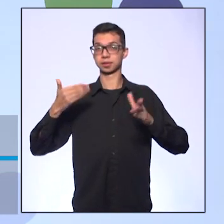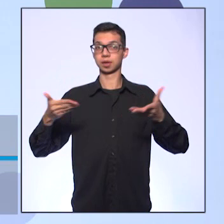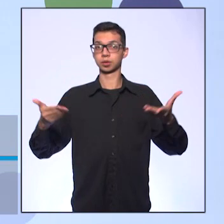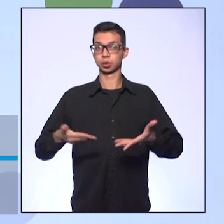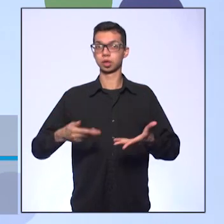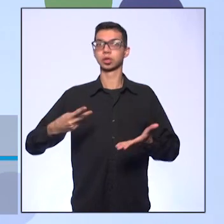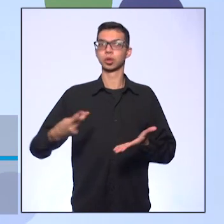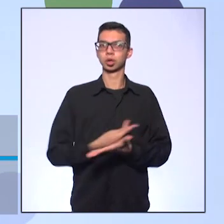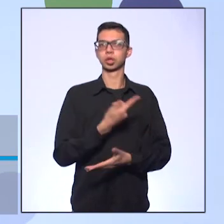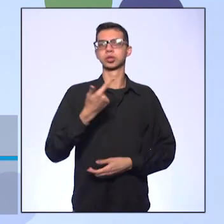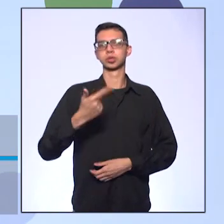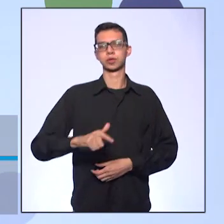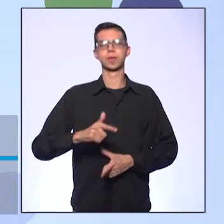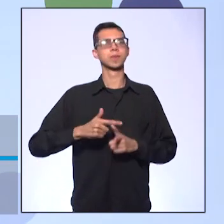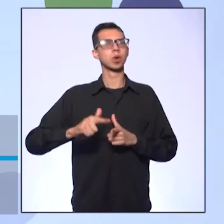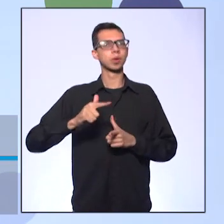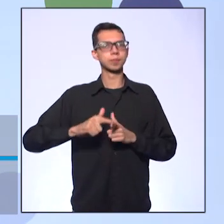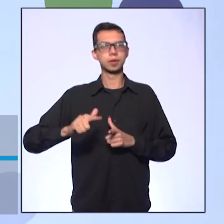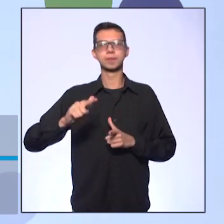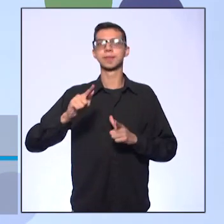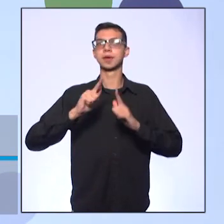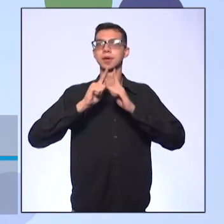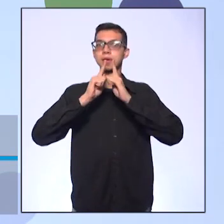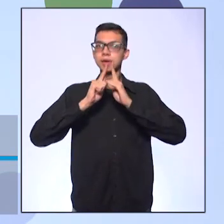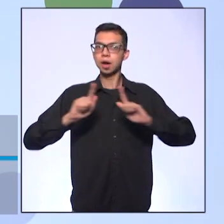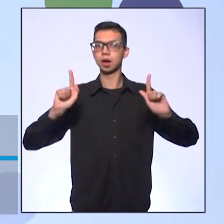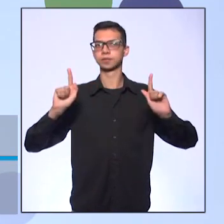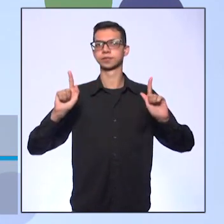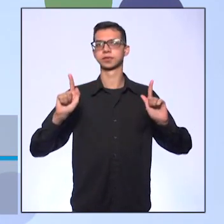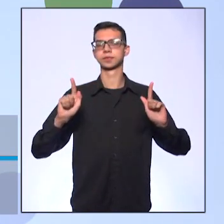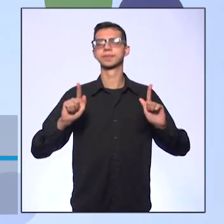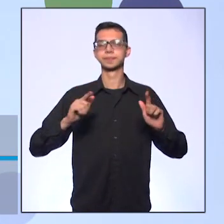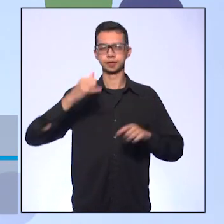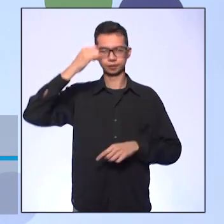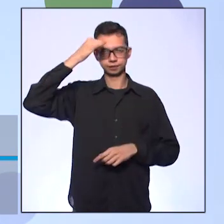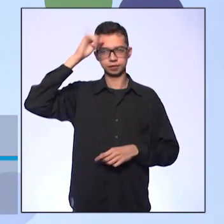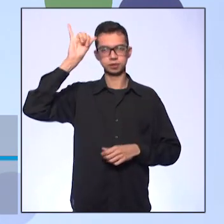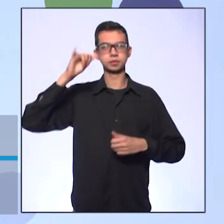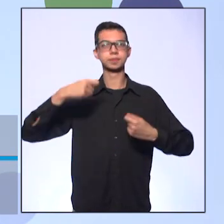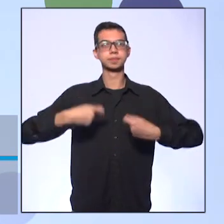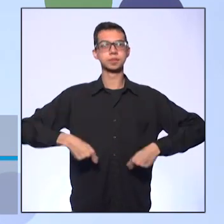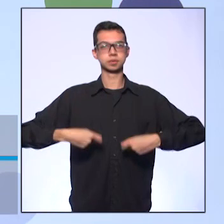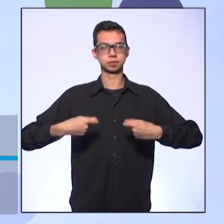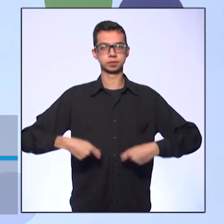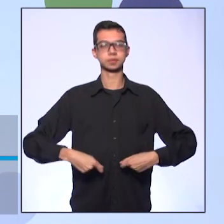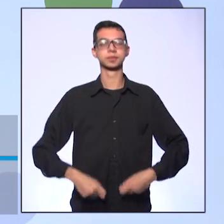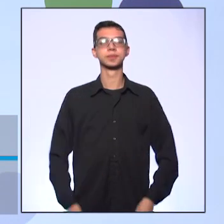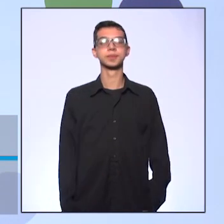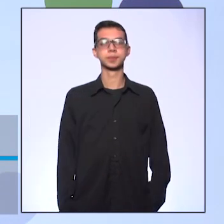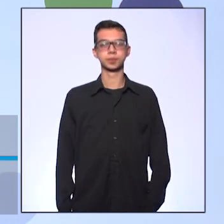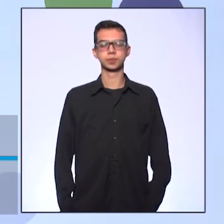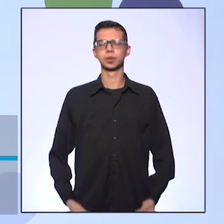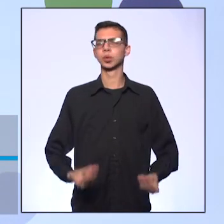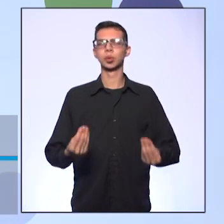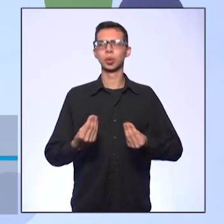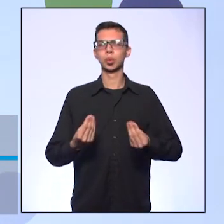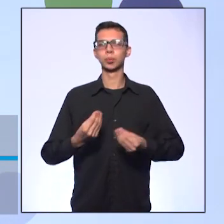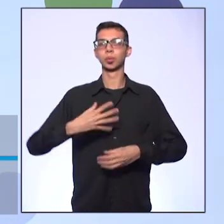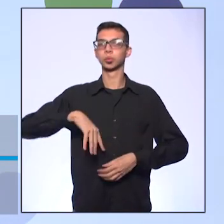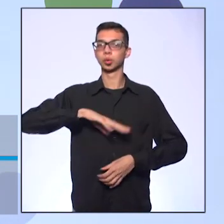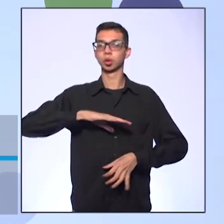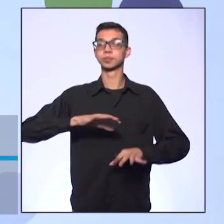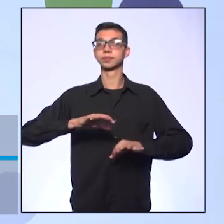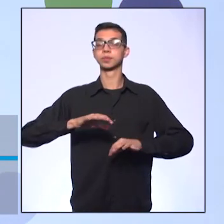ser combatido de alguma forma. E aí nós temos que, de certa forma, nos orientarmos,